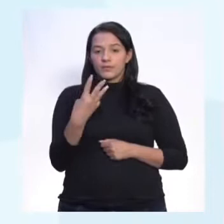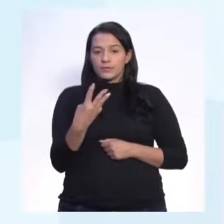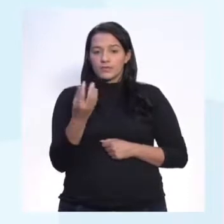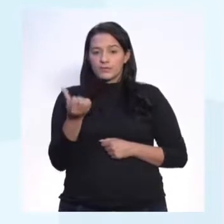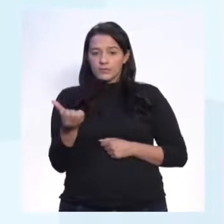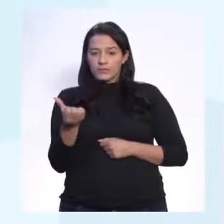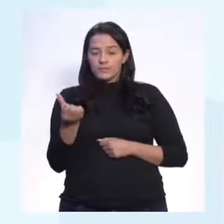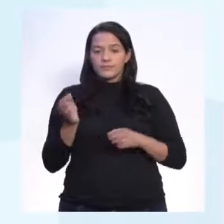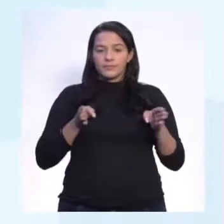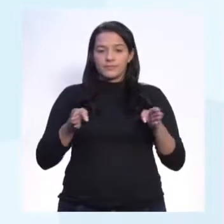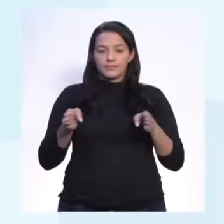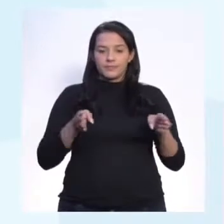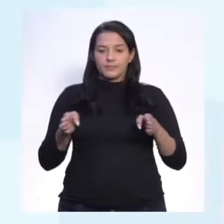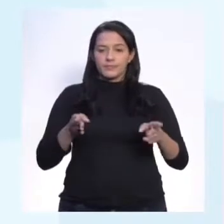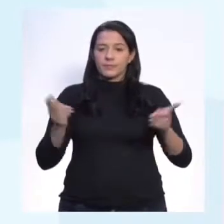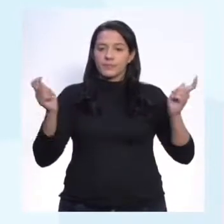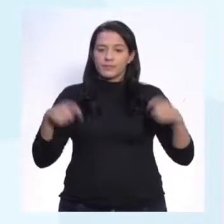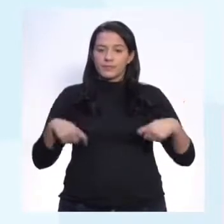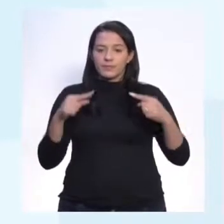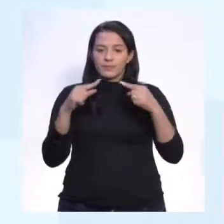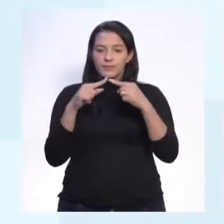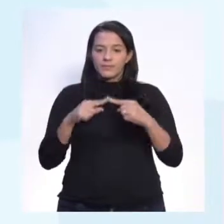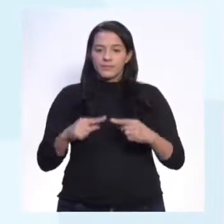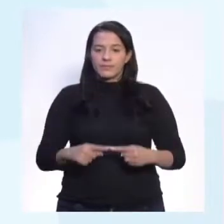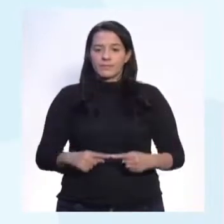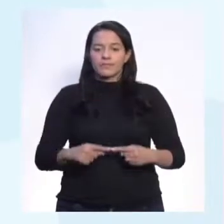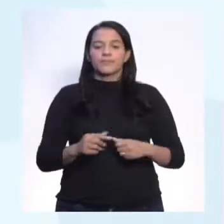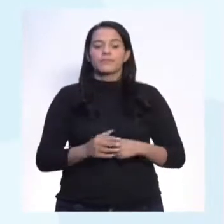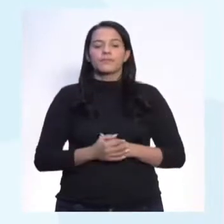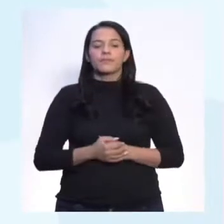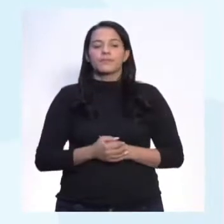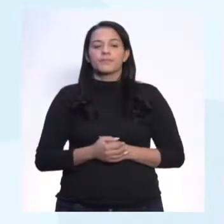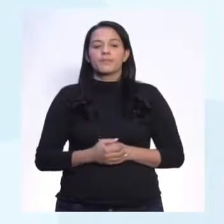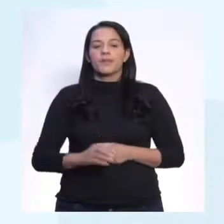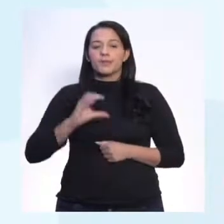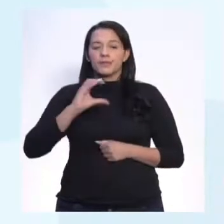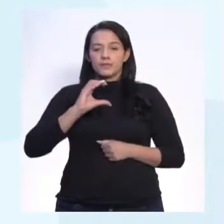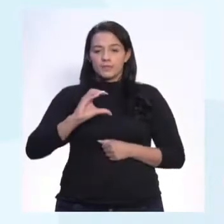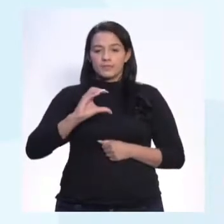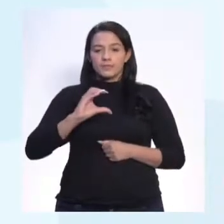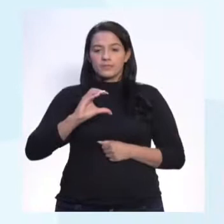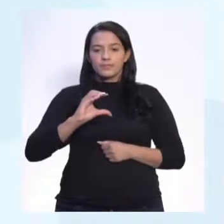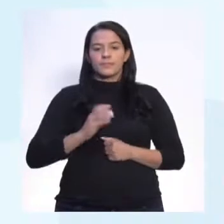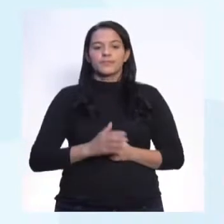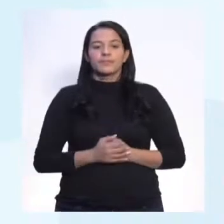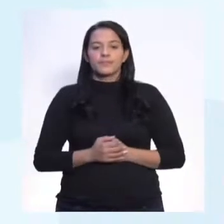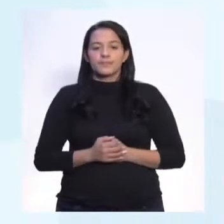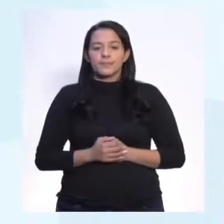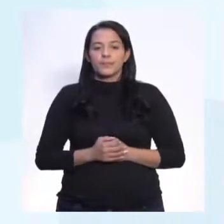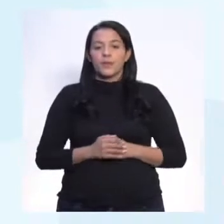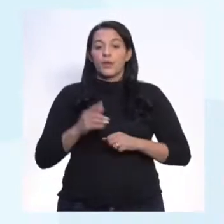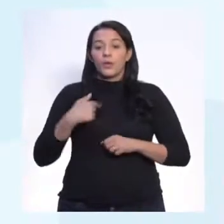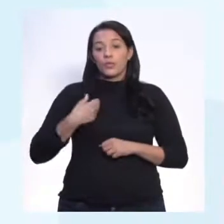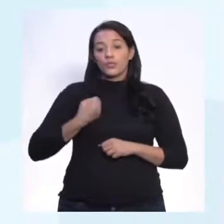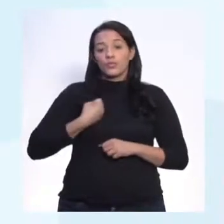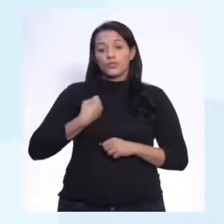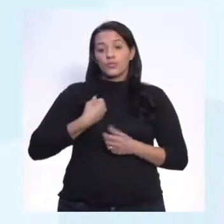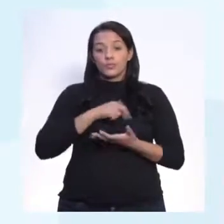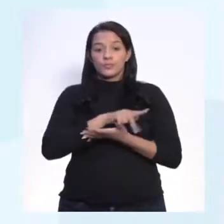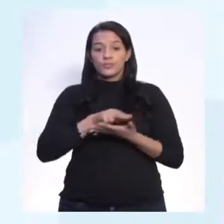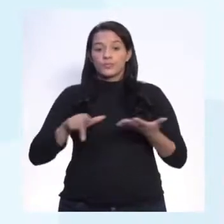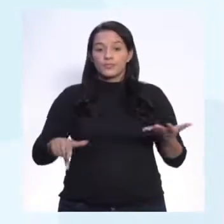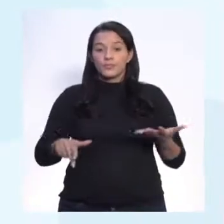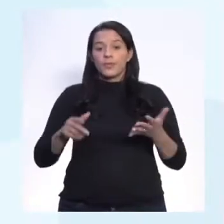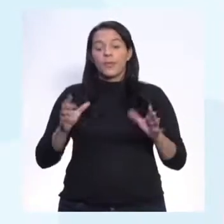entre 220 e 360. Alternativa C, um número de